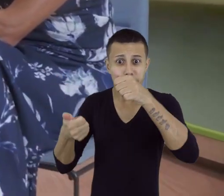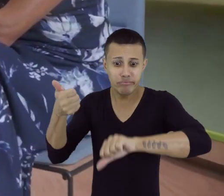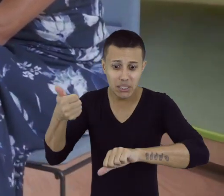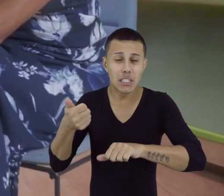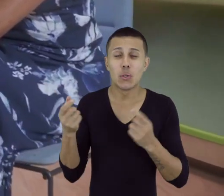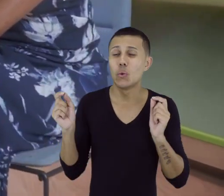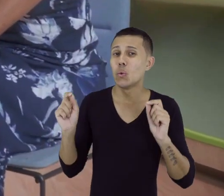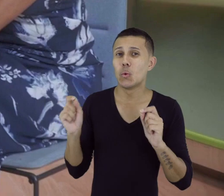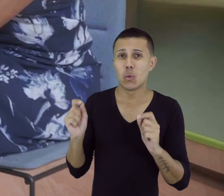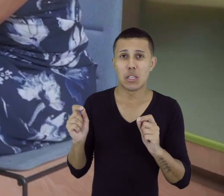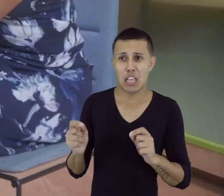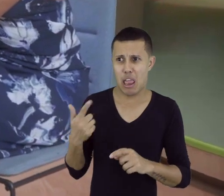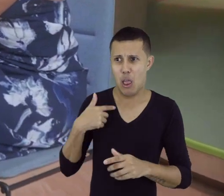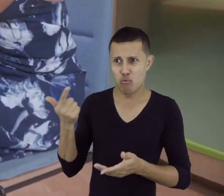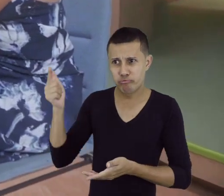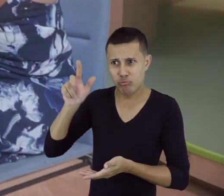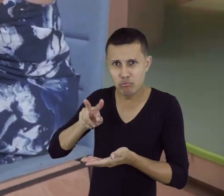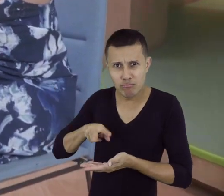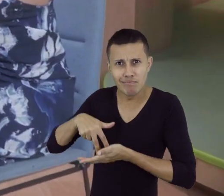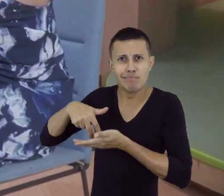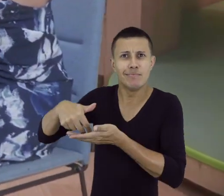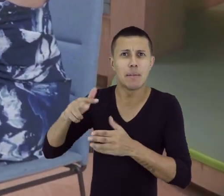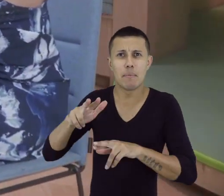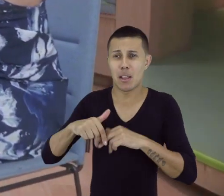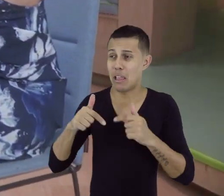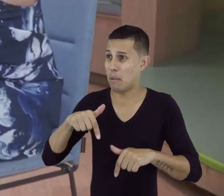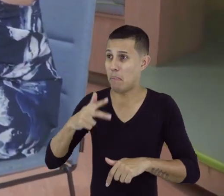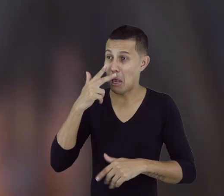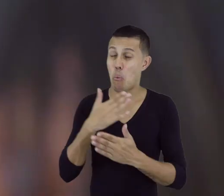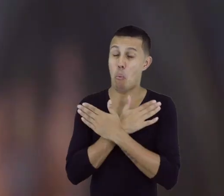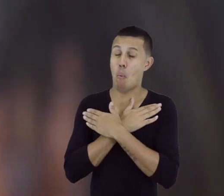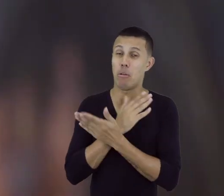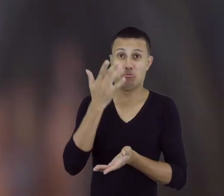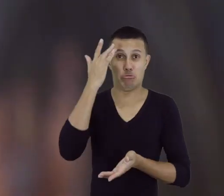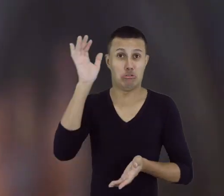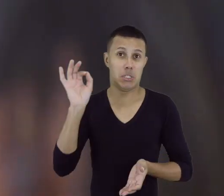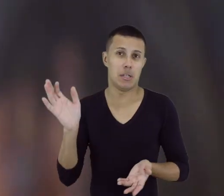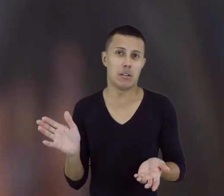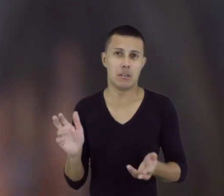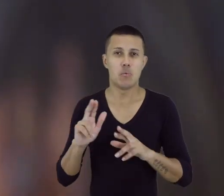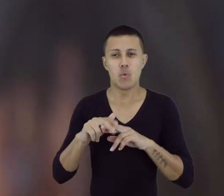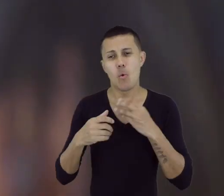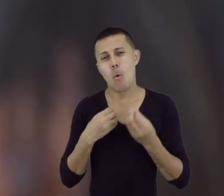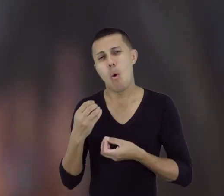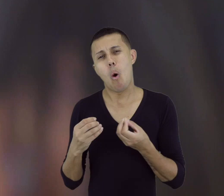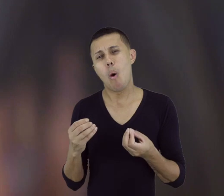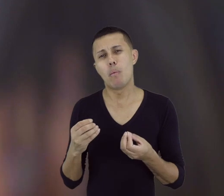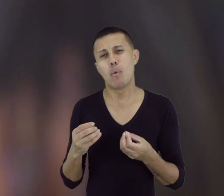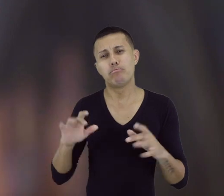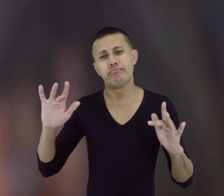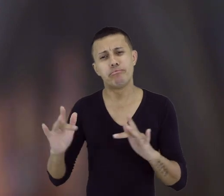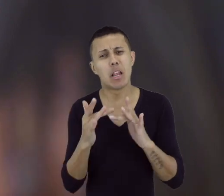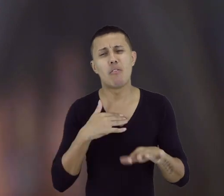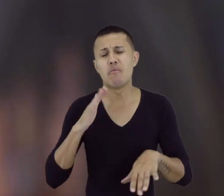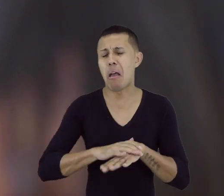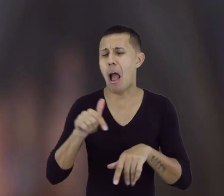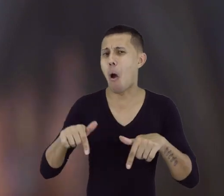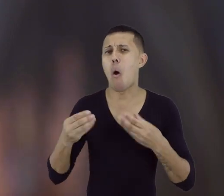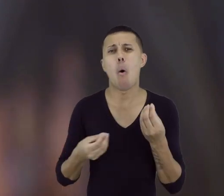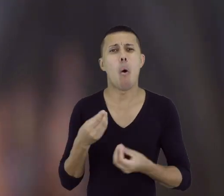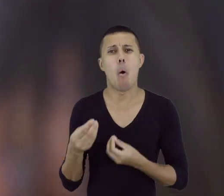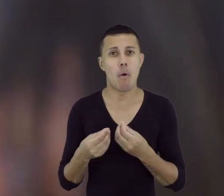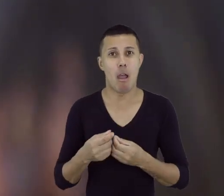para contar uma história de resiliência, de sobrevivência, porque eu poderia não estar aqui. E eu acho que tem essa coisa de você se conectar, tipo, o que eu faço